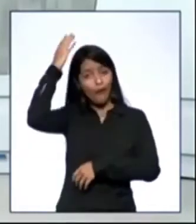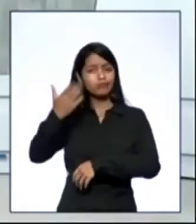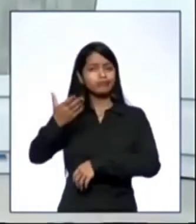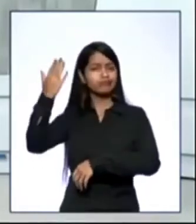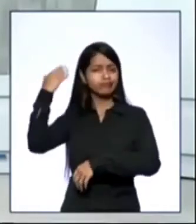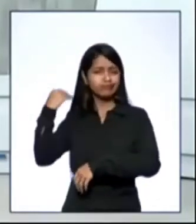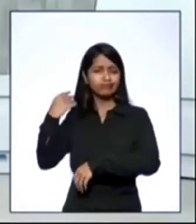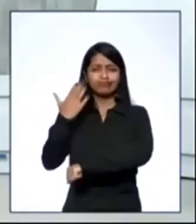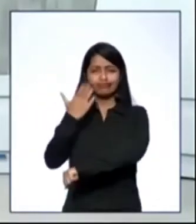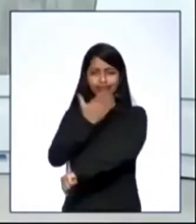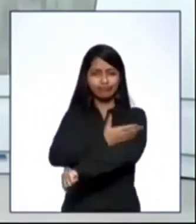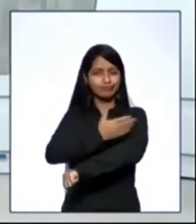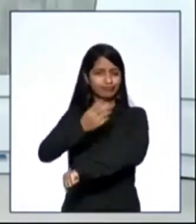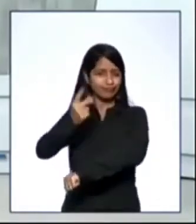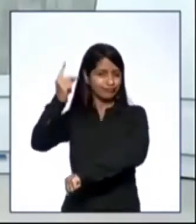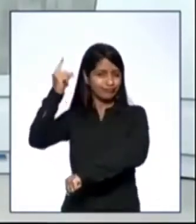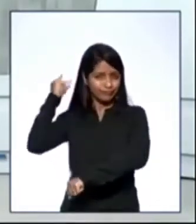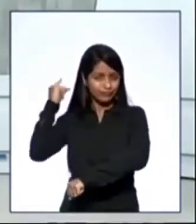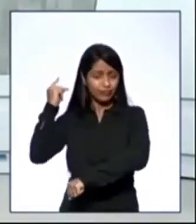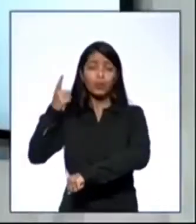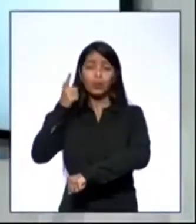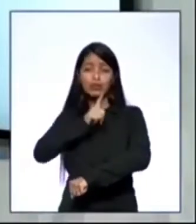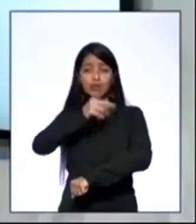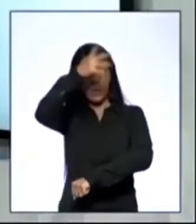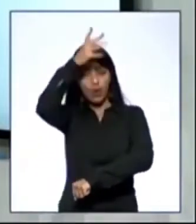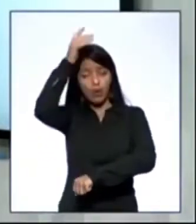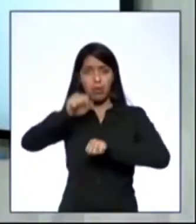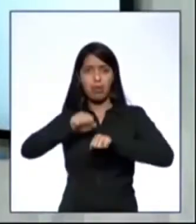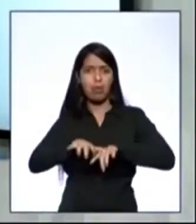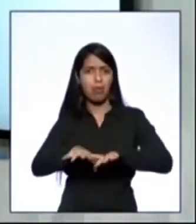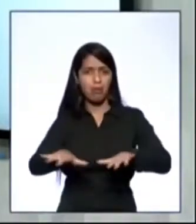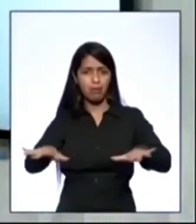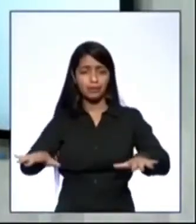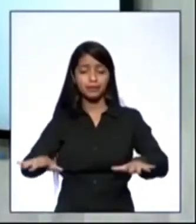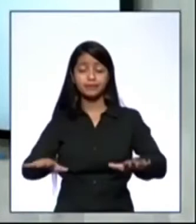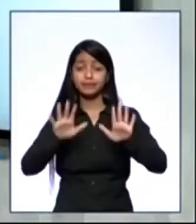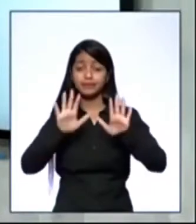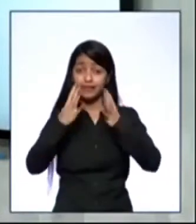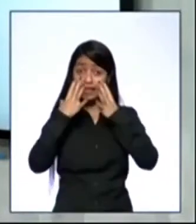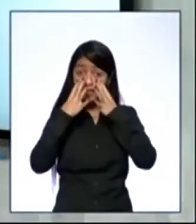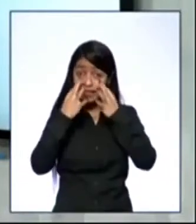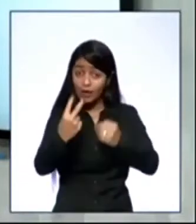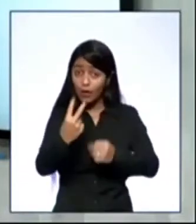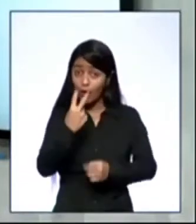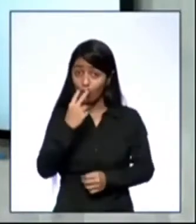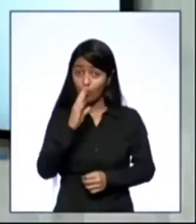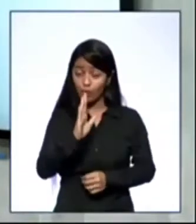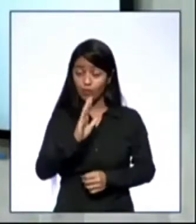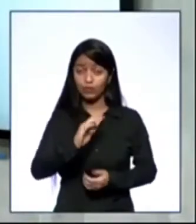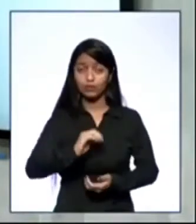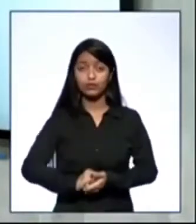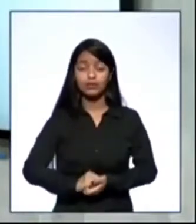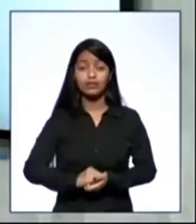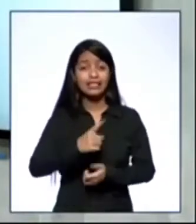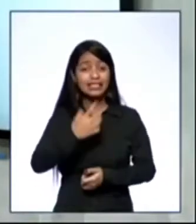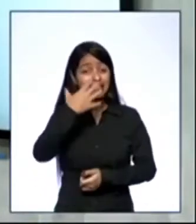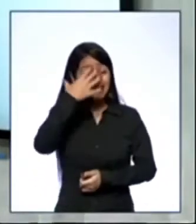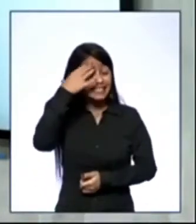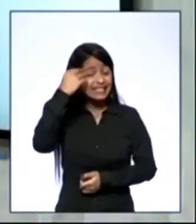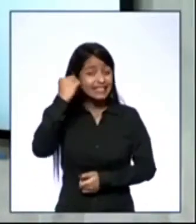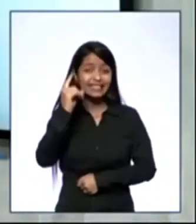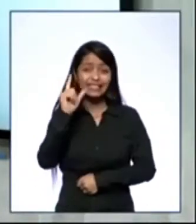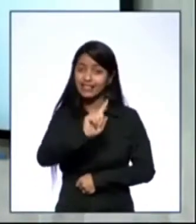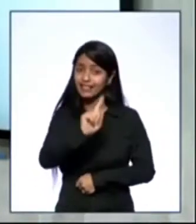mundo antigo. Só que o mais louco, vem cá, presta atenção. Você não pode, em hipótese alguma, esquecer que